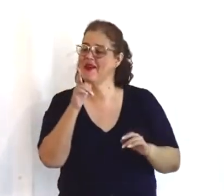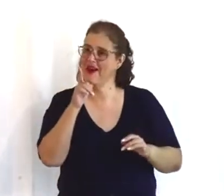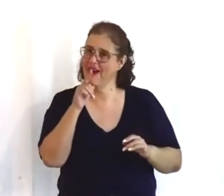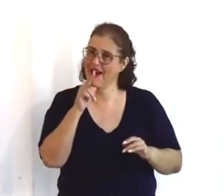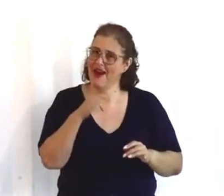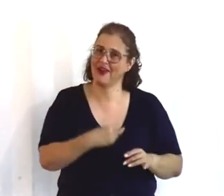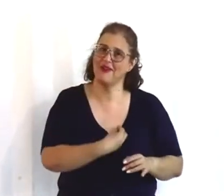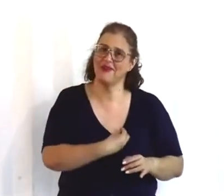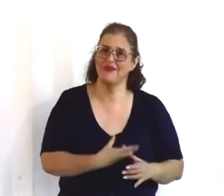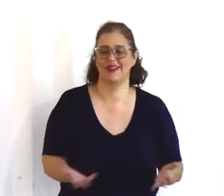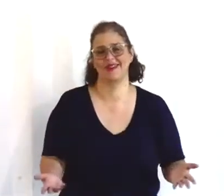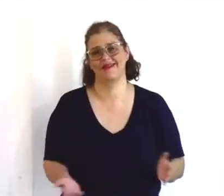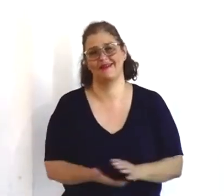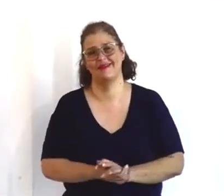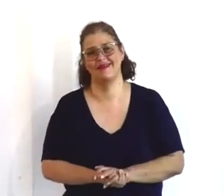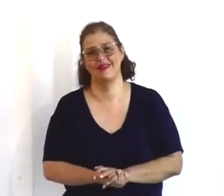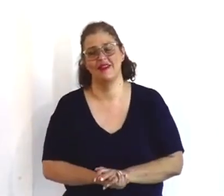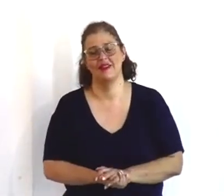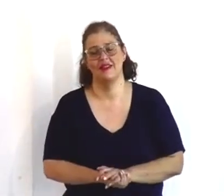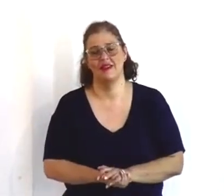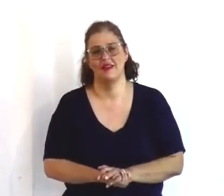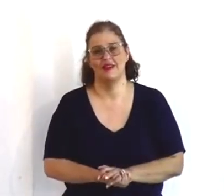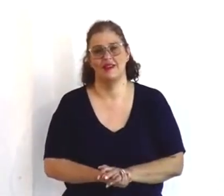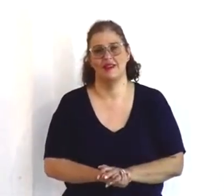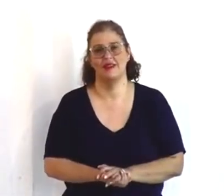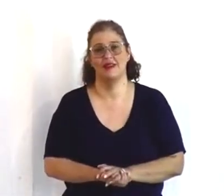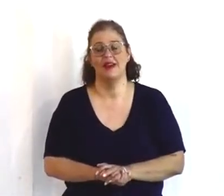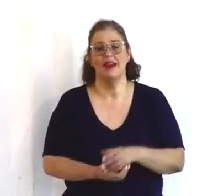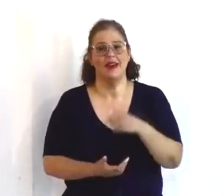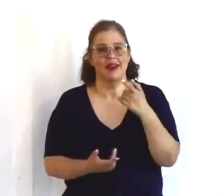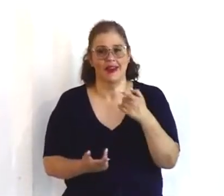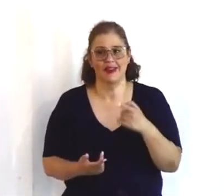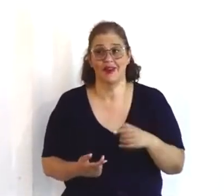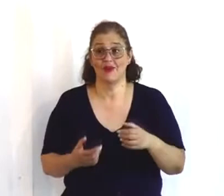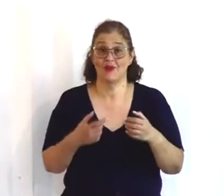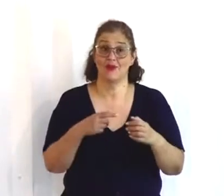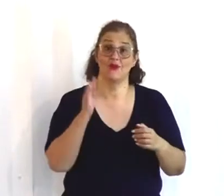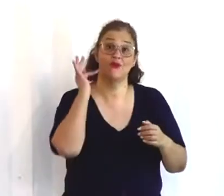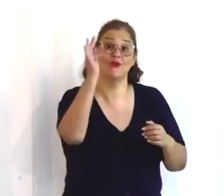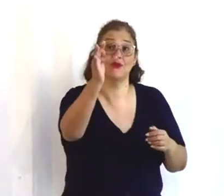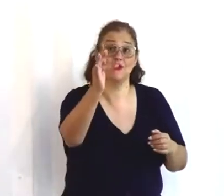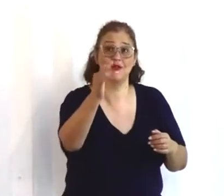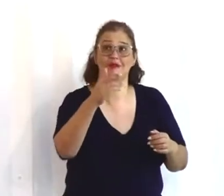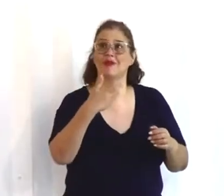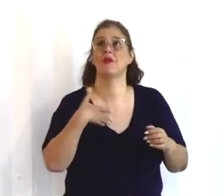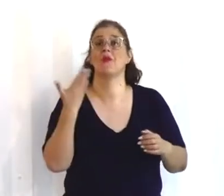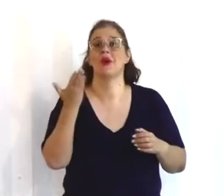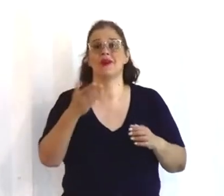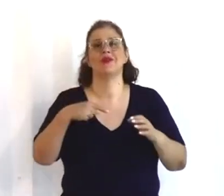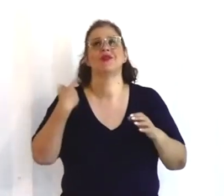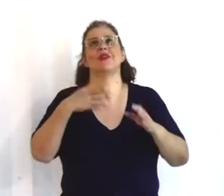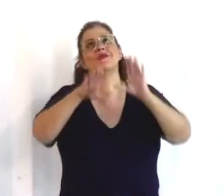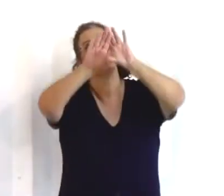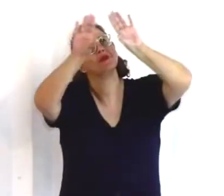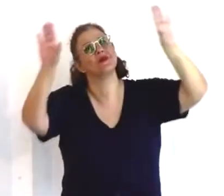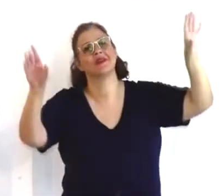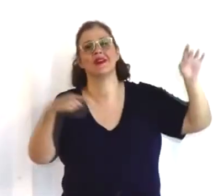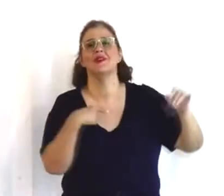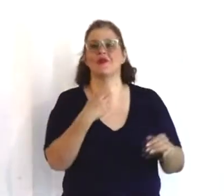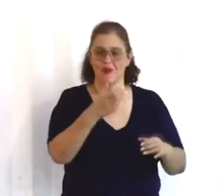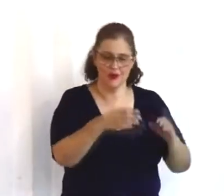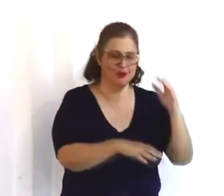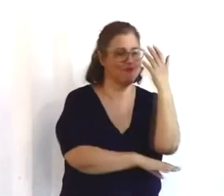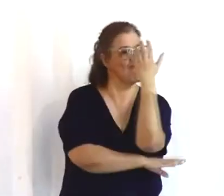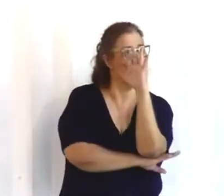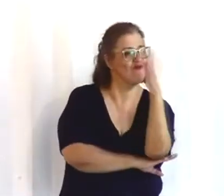da vida. Isso, meus irmãos, deve encher o meu e o seu coração neste dia. Eu não estou pedindo para você deixar de observar no